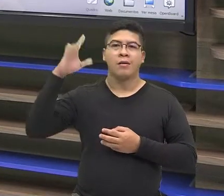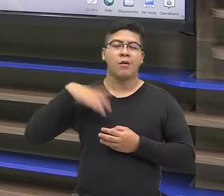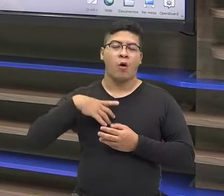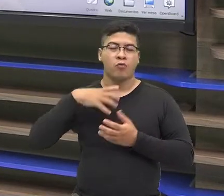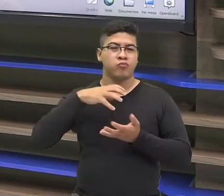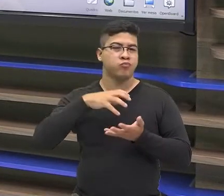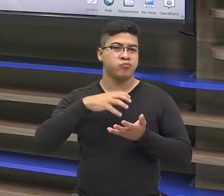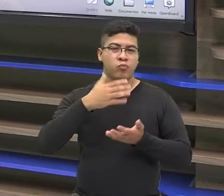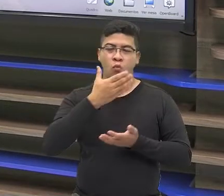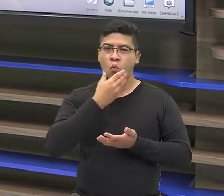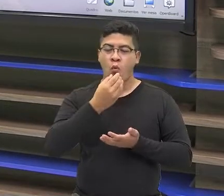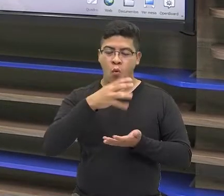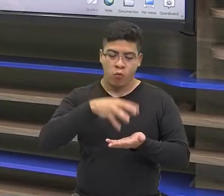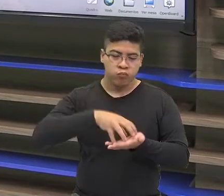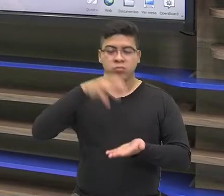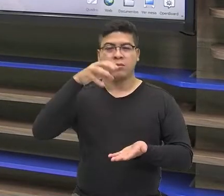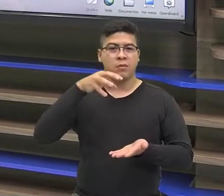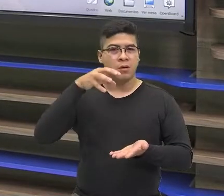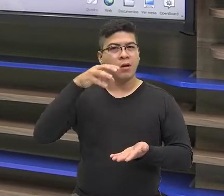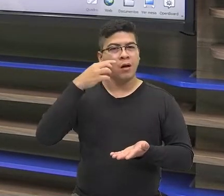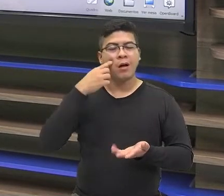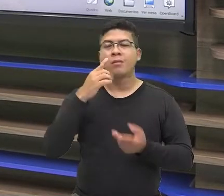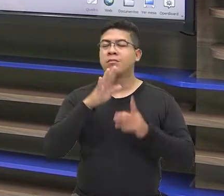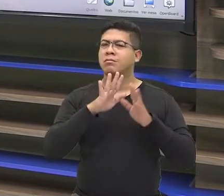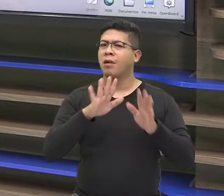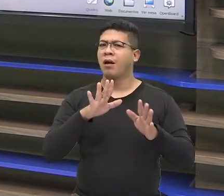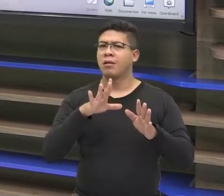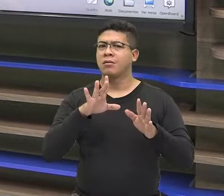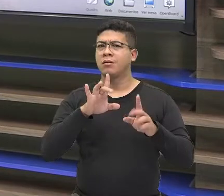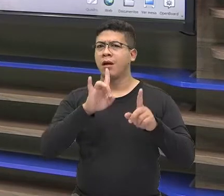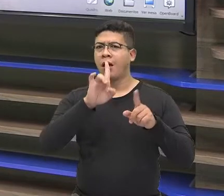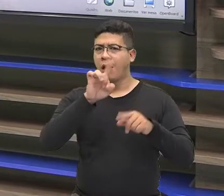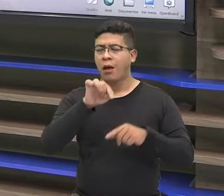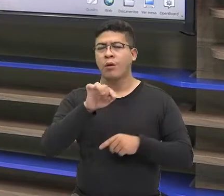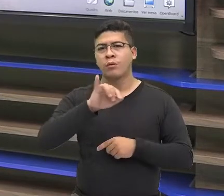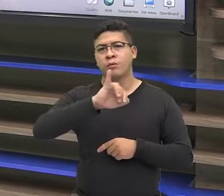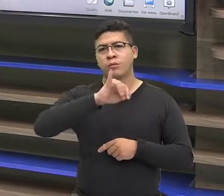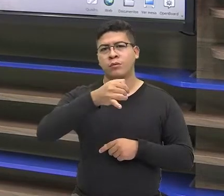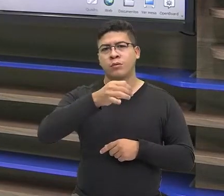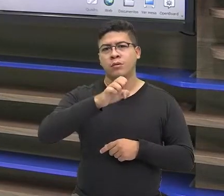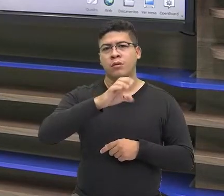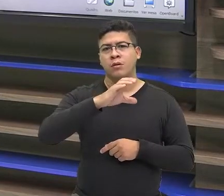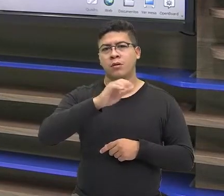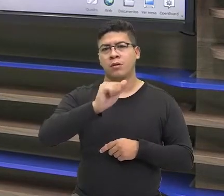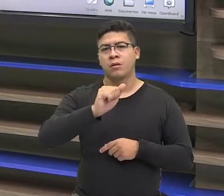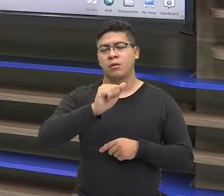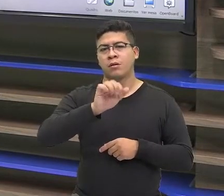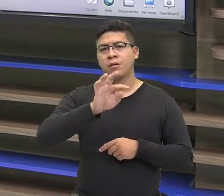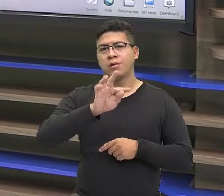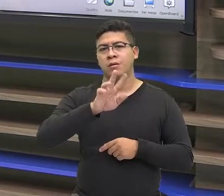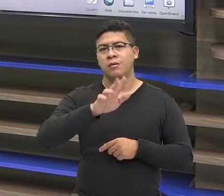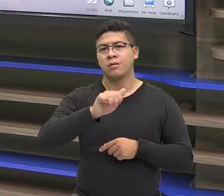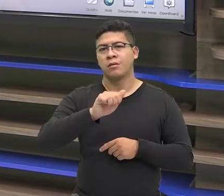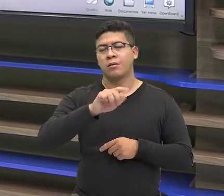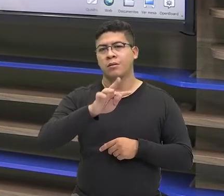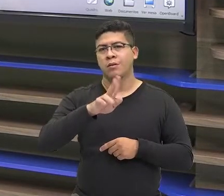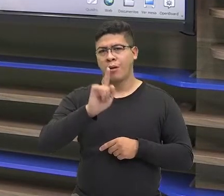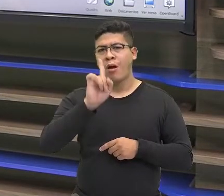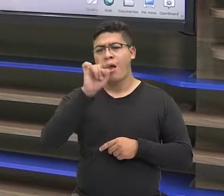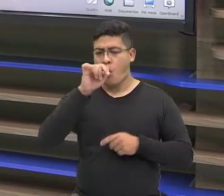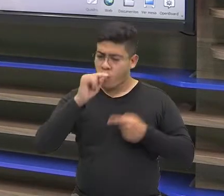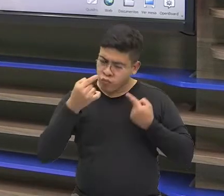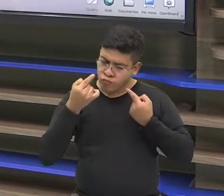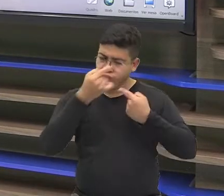homem, o Jeca Tatu. Só que, na verdade, aí ele começa a dizer o que o Jeca Tatu é de verdade e tudo mais. É um ataque